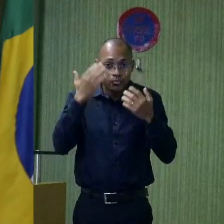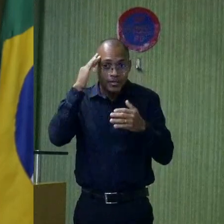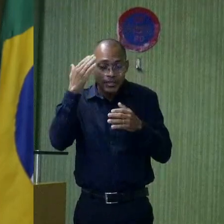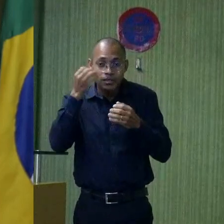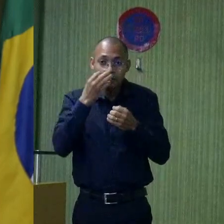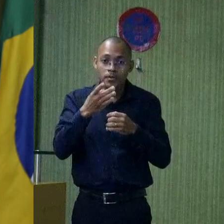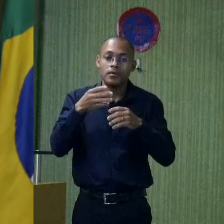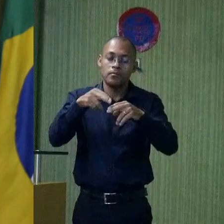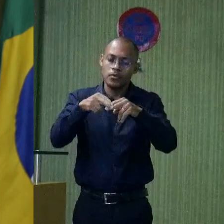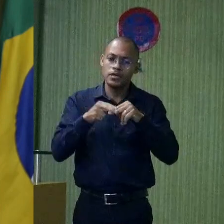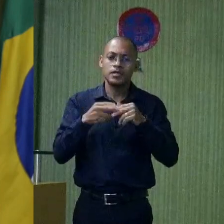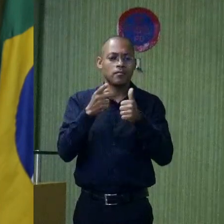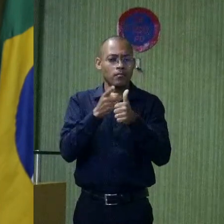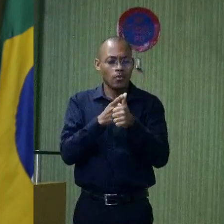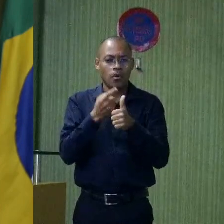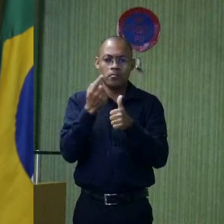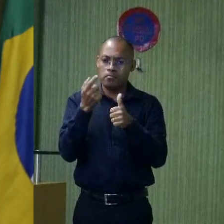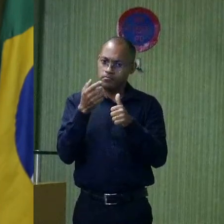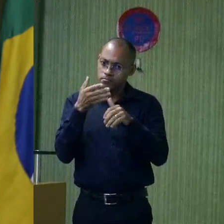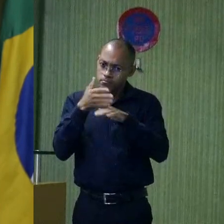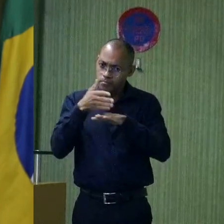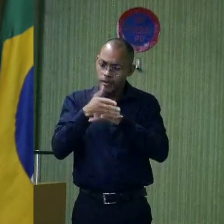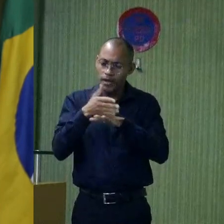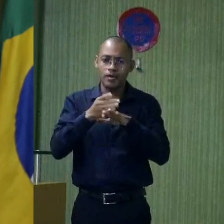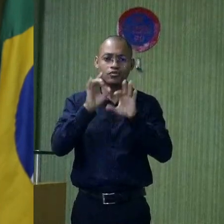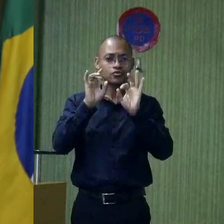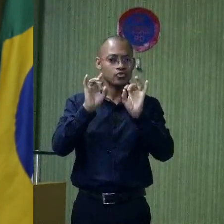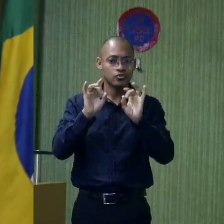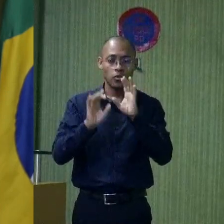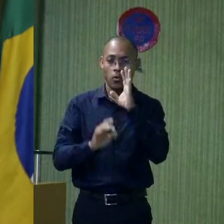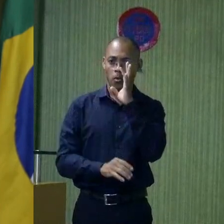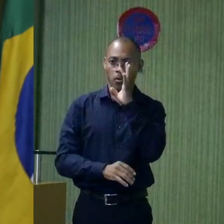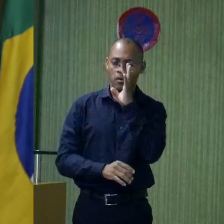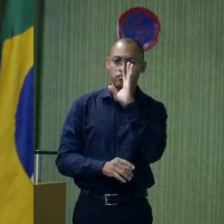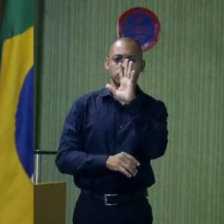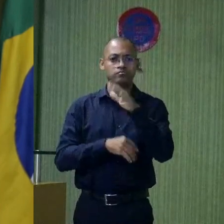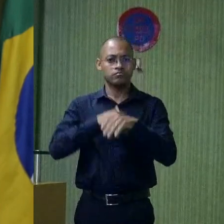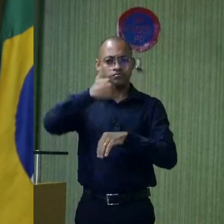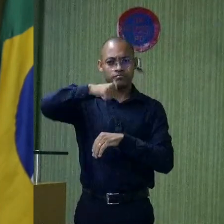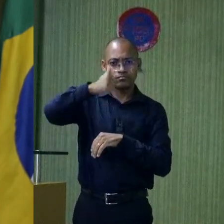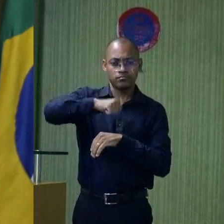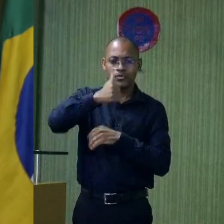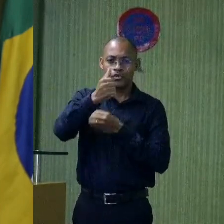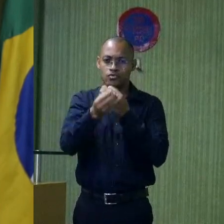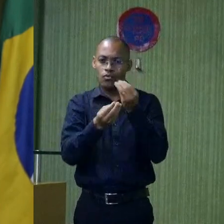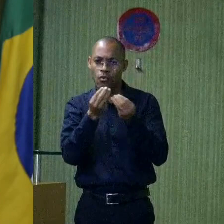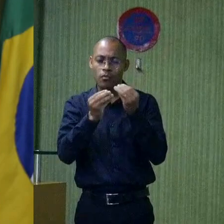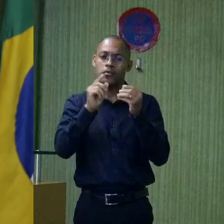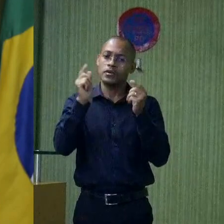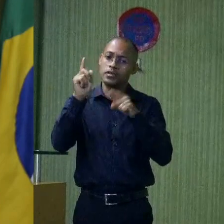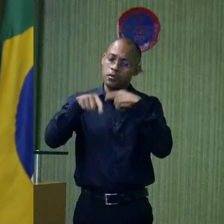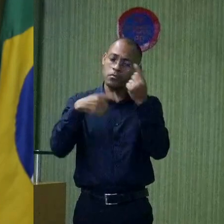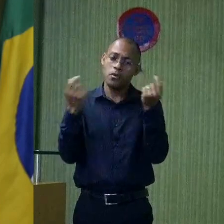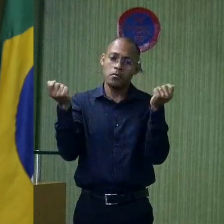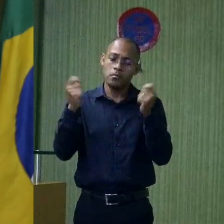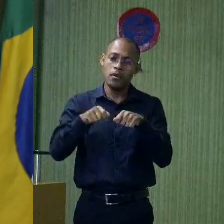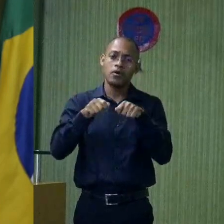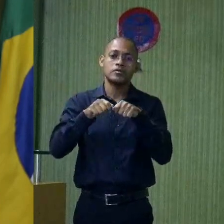participar no primeiro momento como ouvinte para até para ter uma leitura melhor daquilo que vai chegar depois na sua